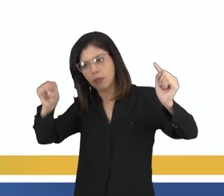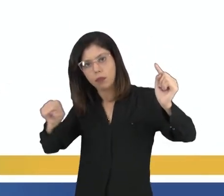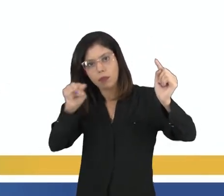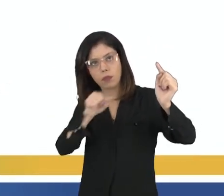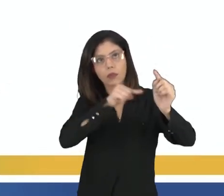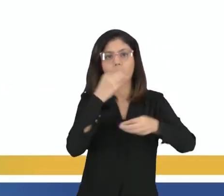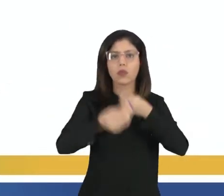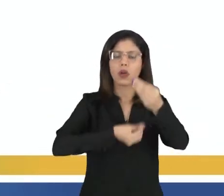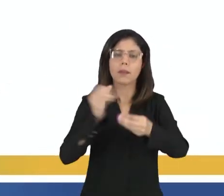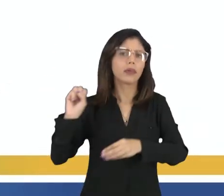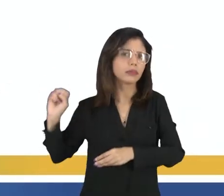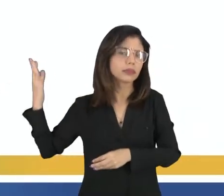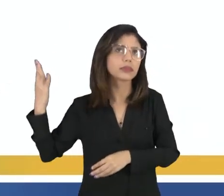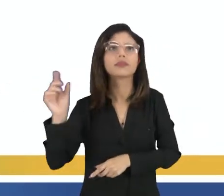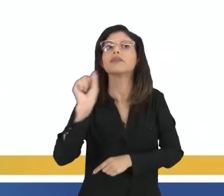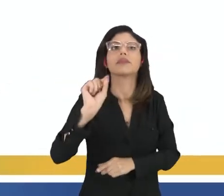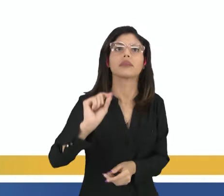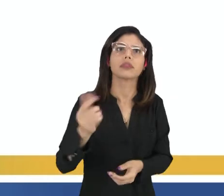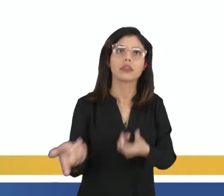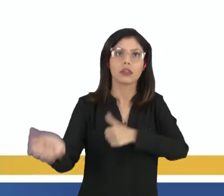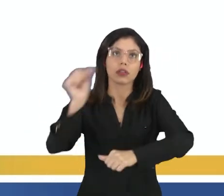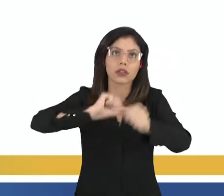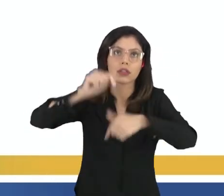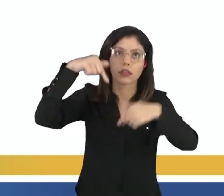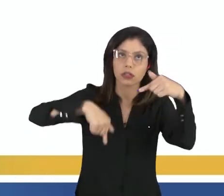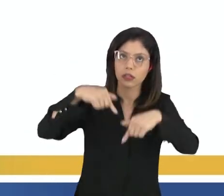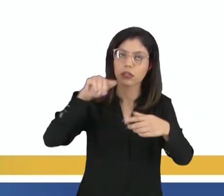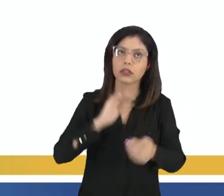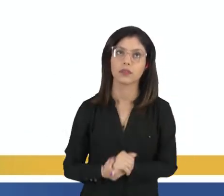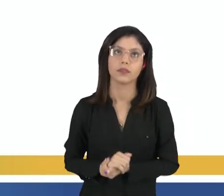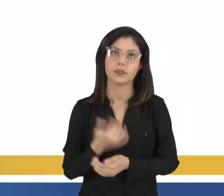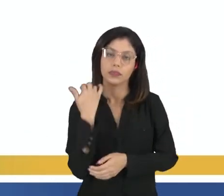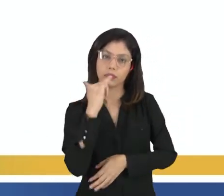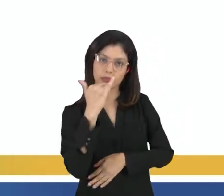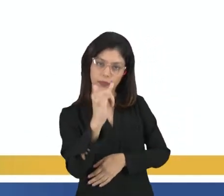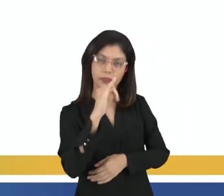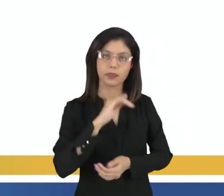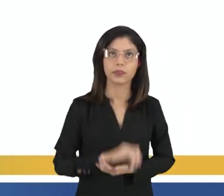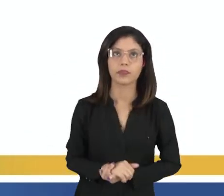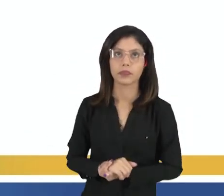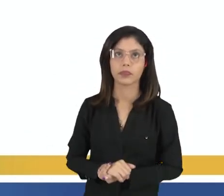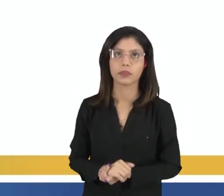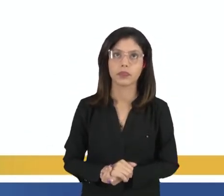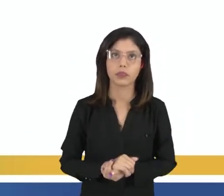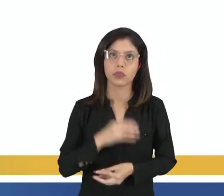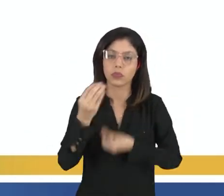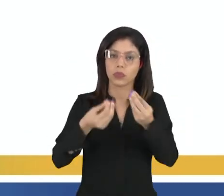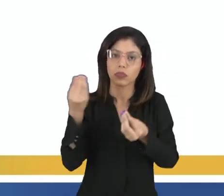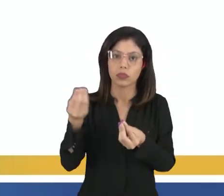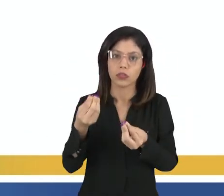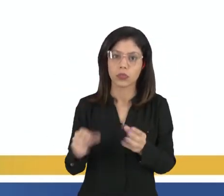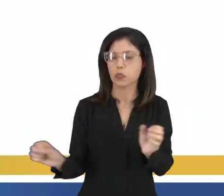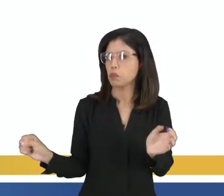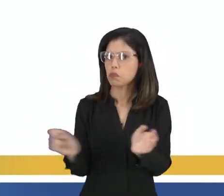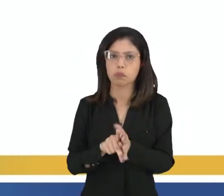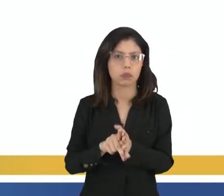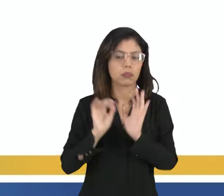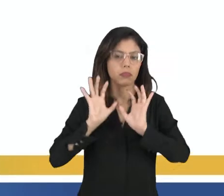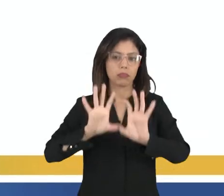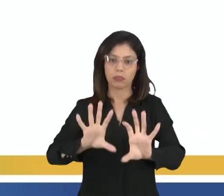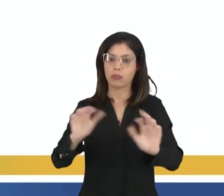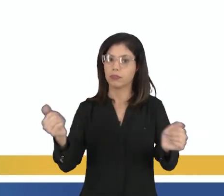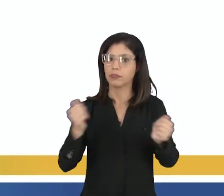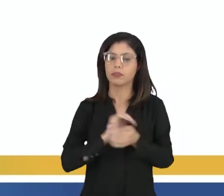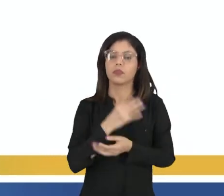da pilha? A pilha ela converte em energia química em energia elétrica de modo